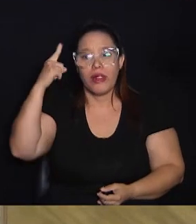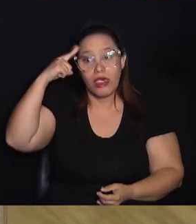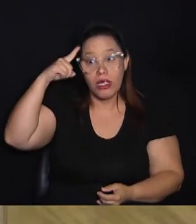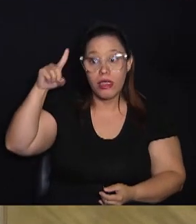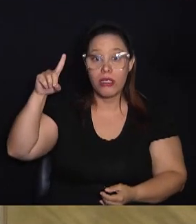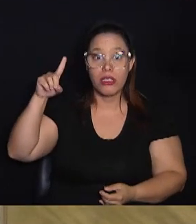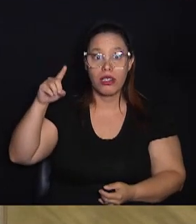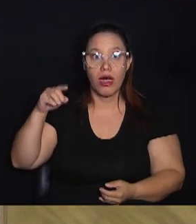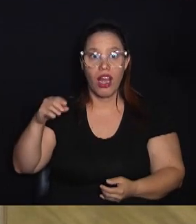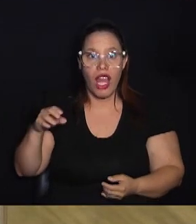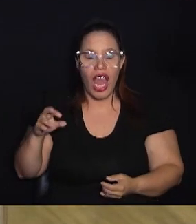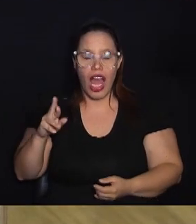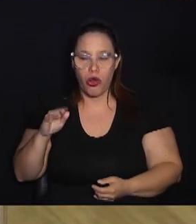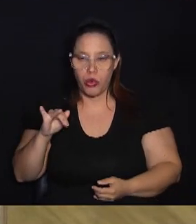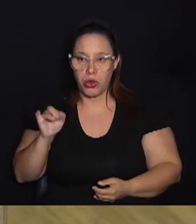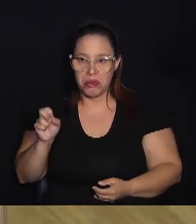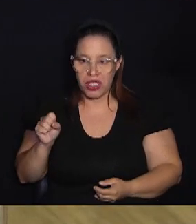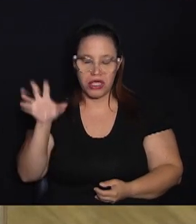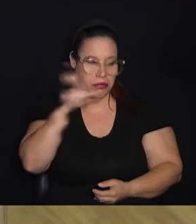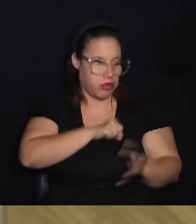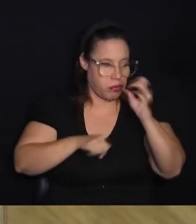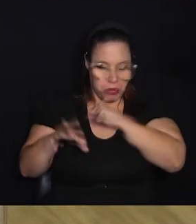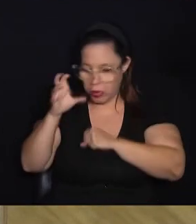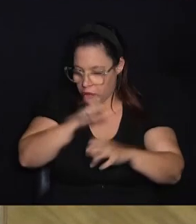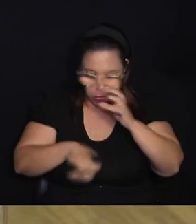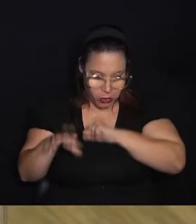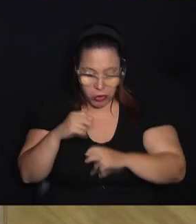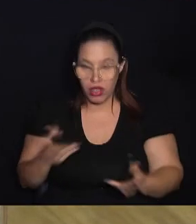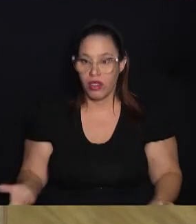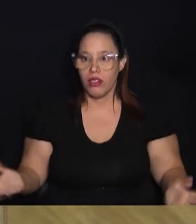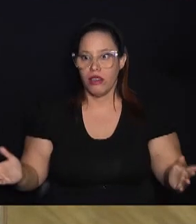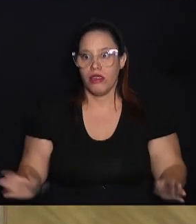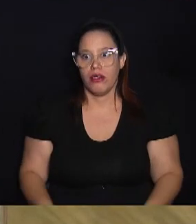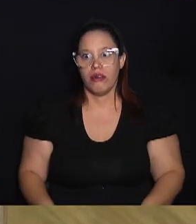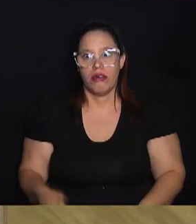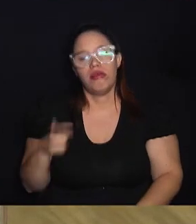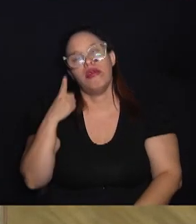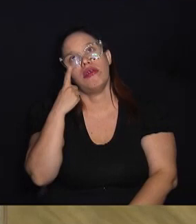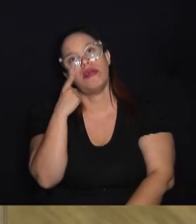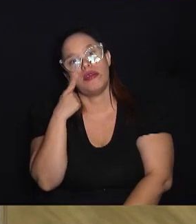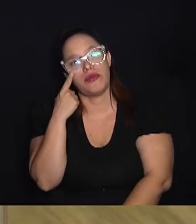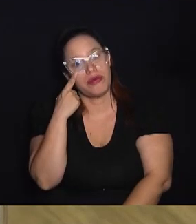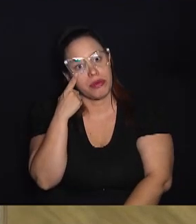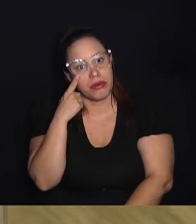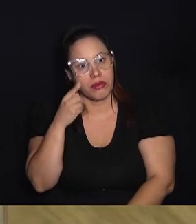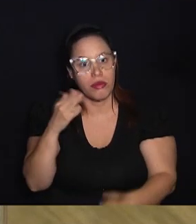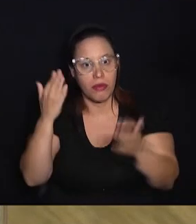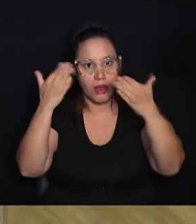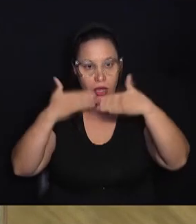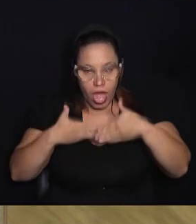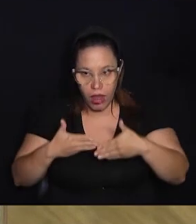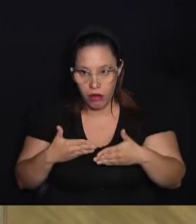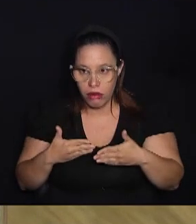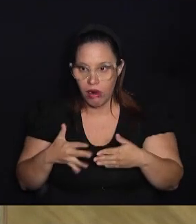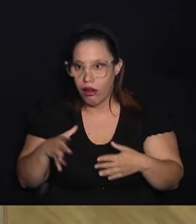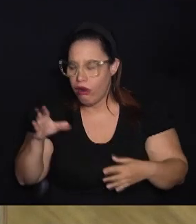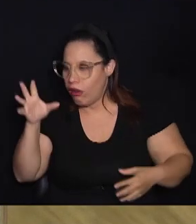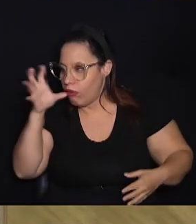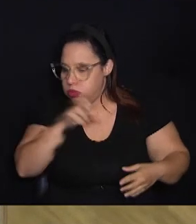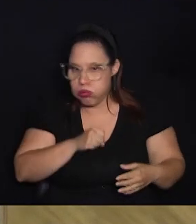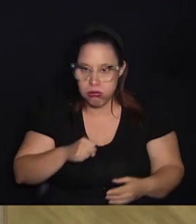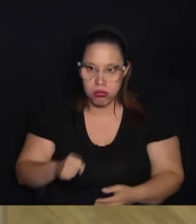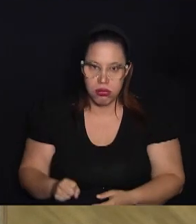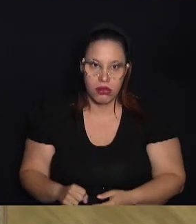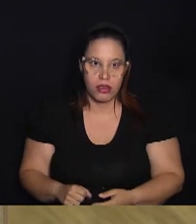gente vive no automático todo mundo vive no automático Só se você parar para poder analisar porque a prova de que nós vivemos no automático e homem